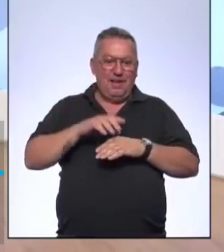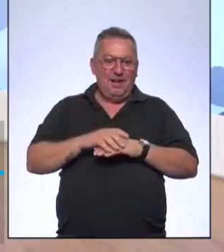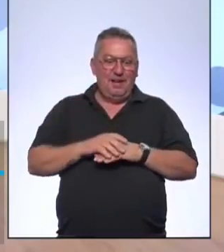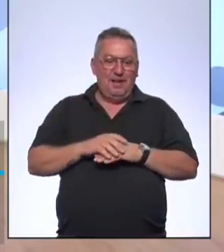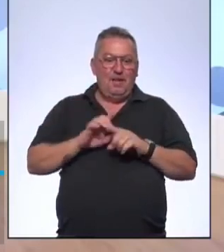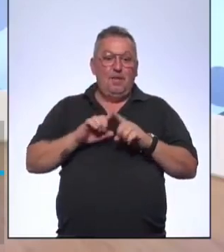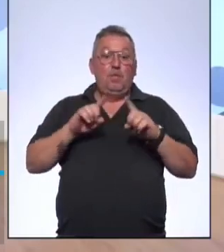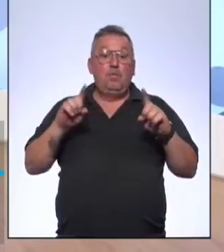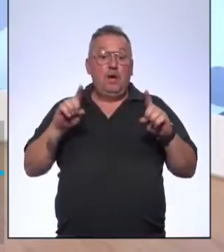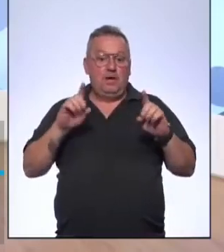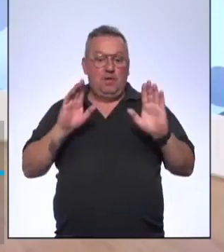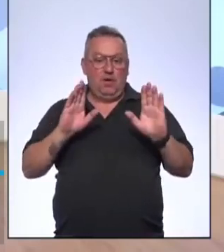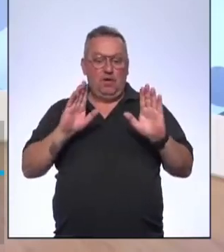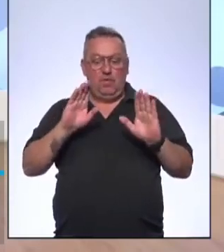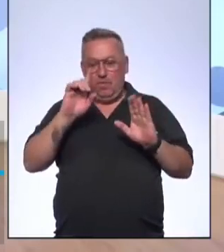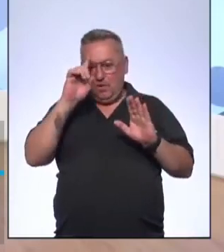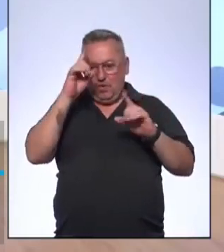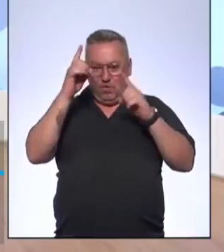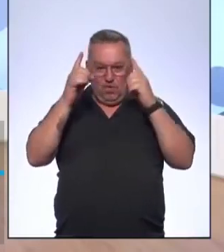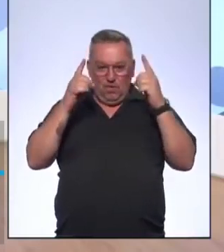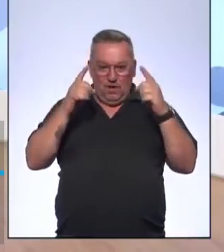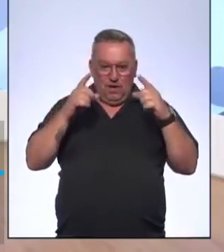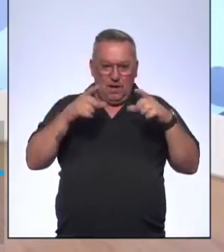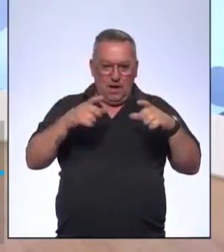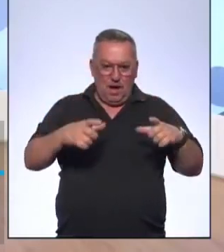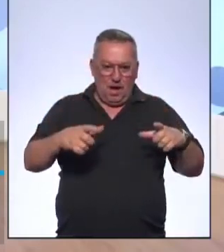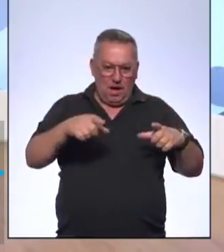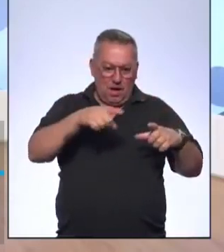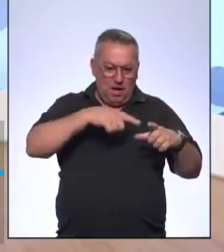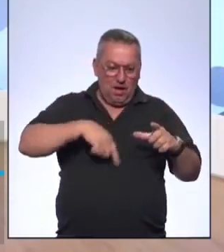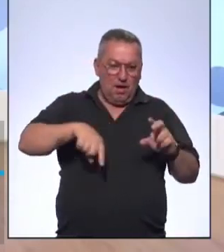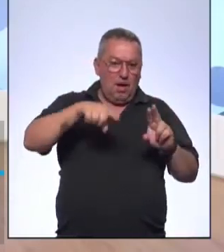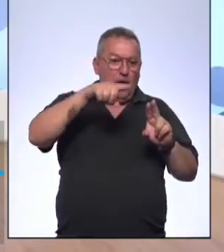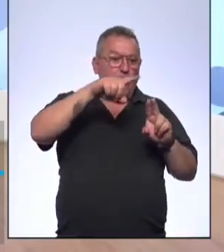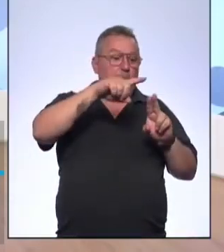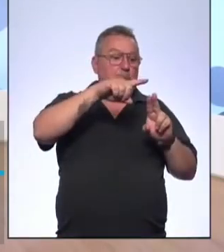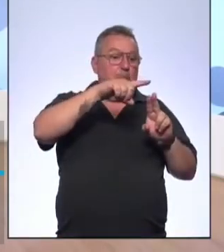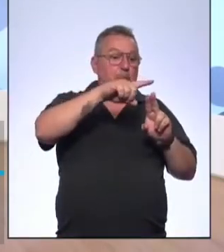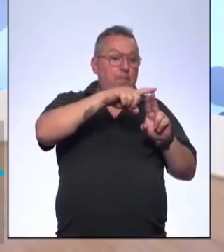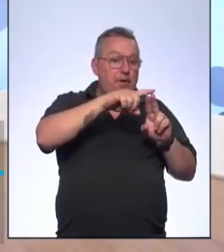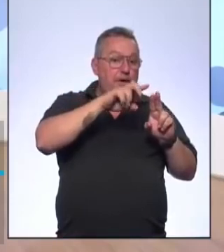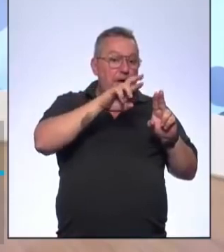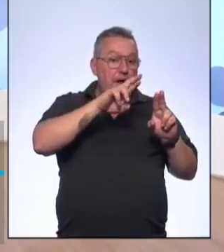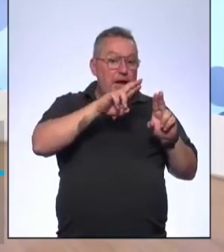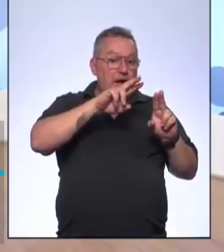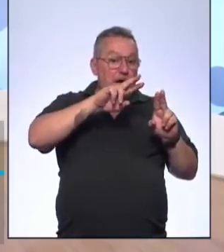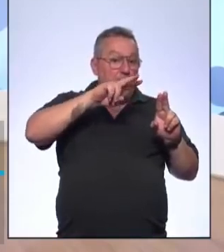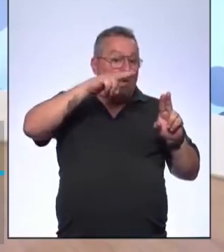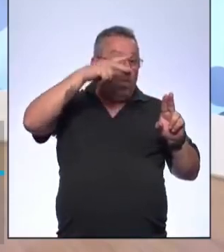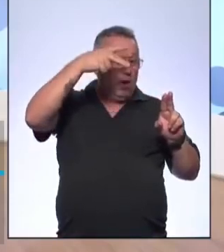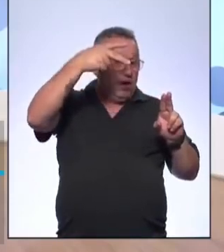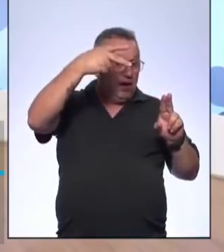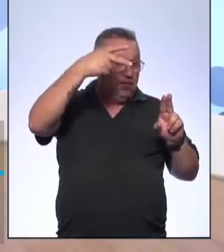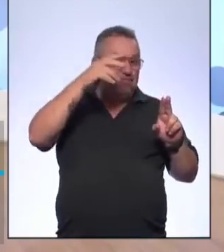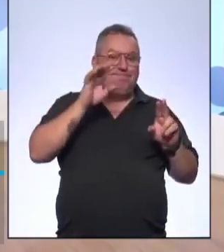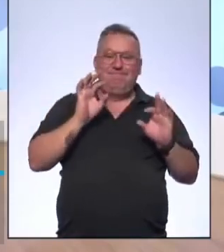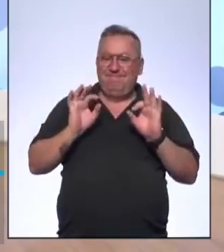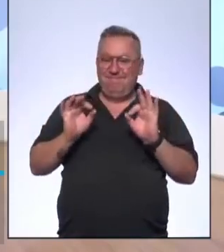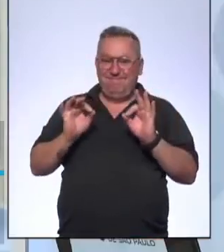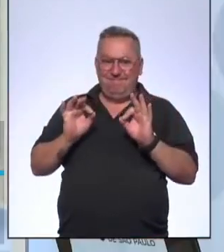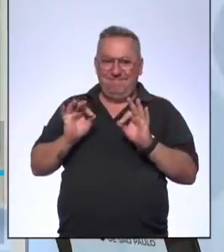Mas, Jonas, só uma dúvida. A área não é πr ao quadrado? Boa, desculpa aí. Isso mesmo.